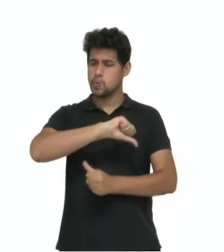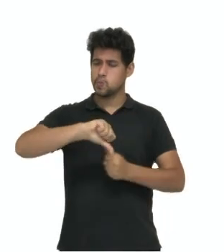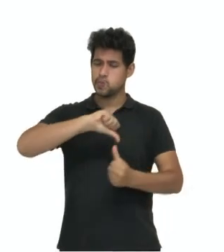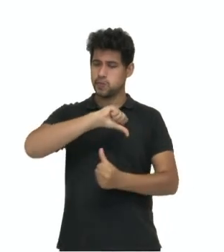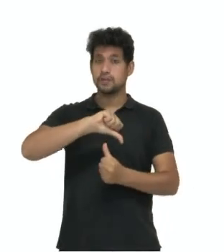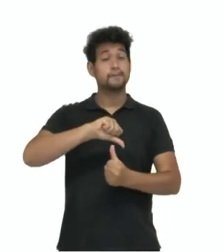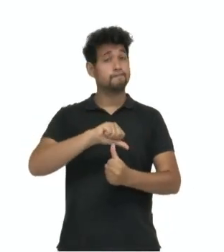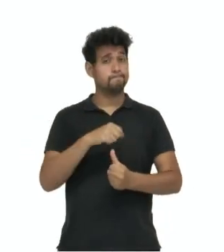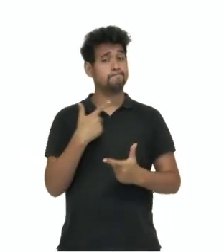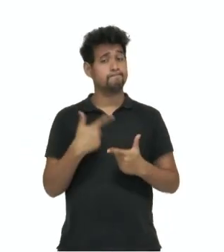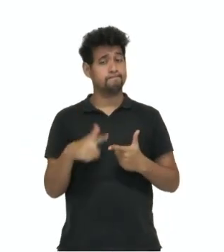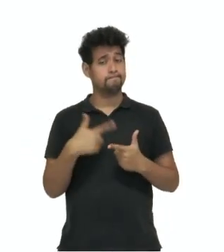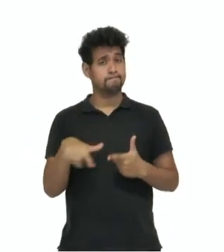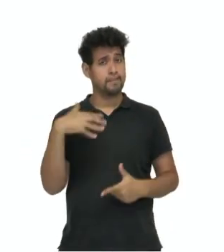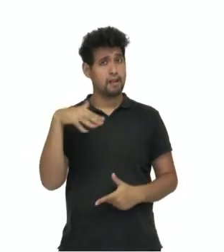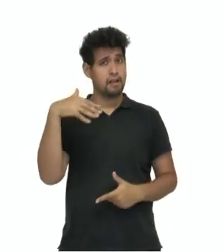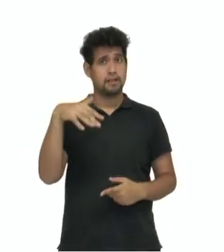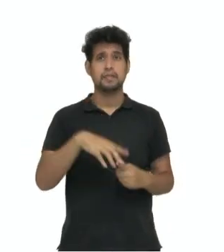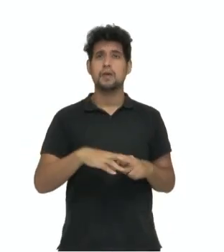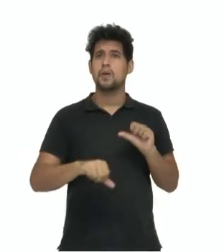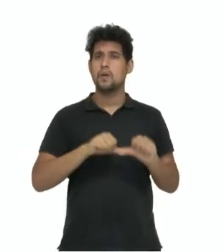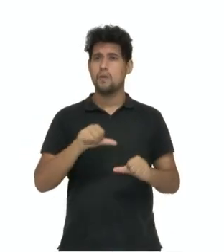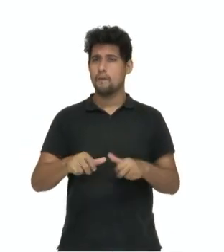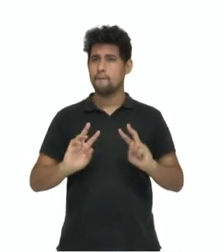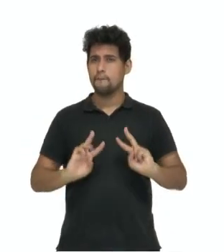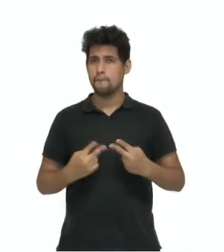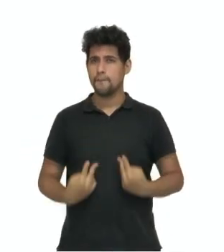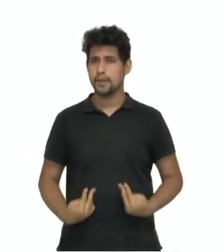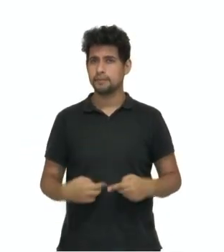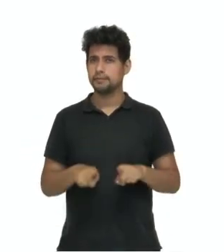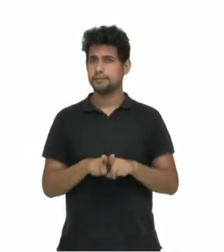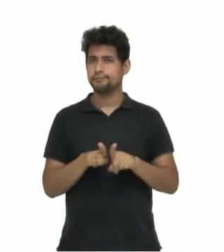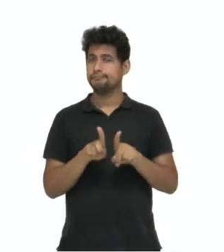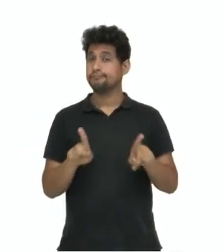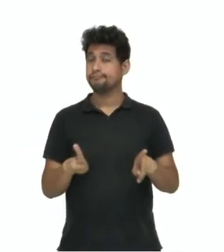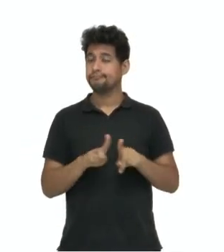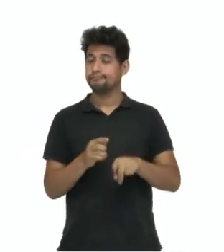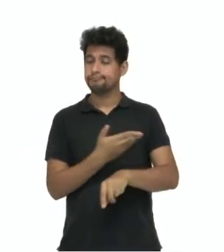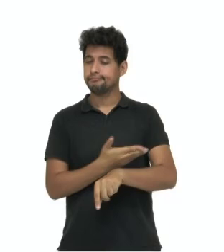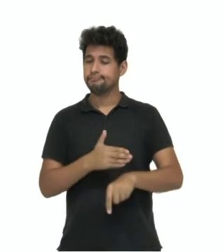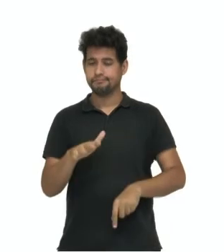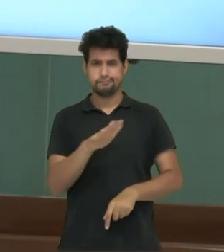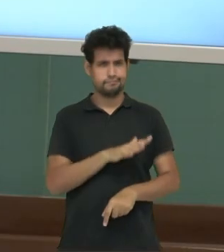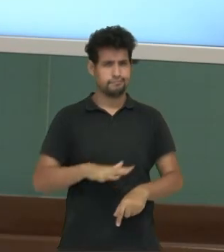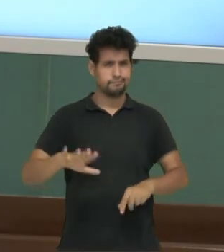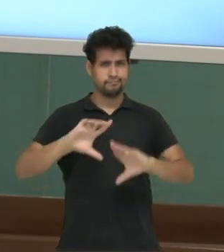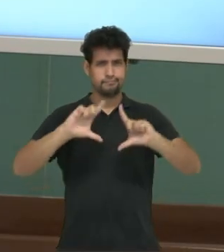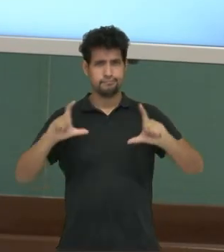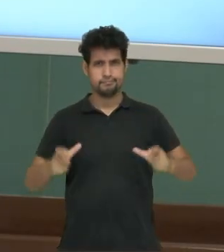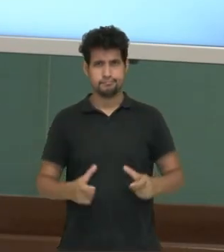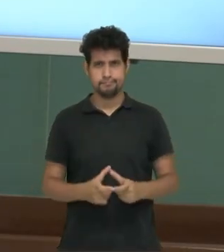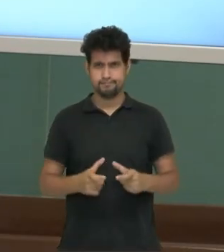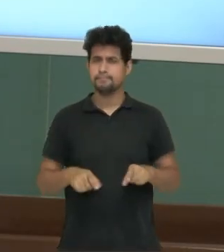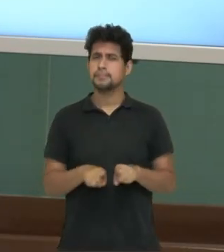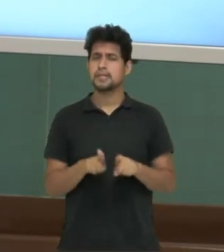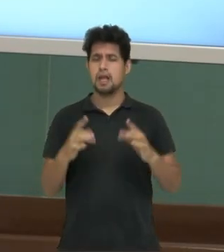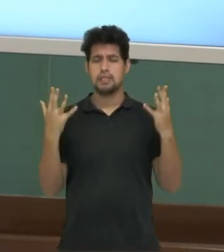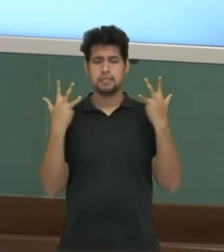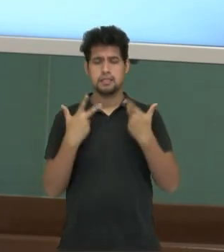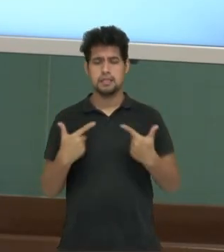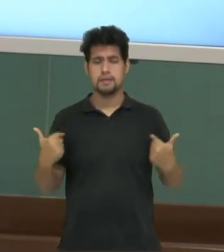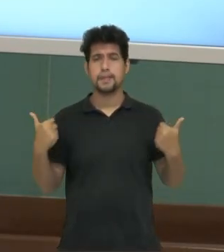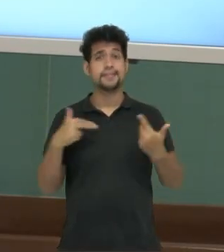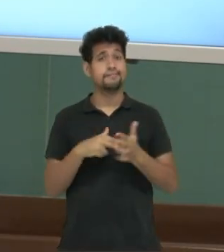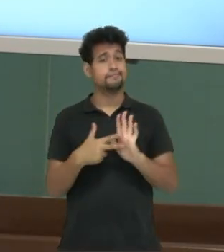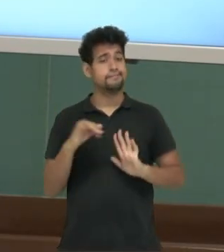grande gravidade. Então, a interferência humana na supressão desses habitats, né, na redução desses hábitats desses animais, é